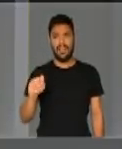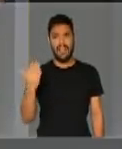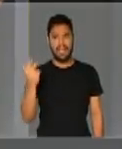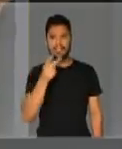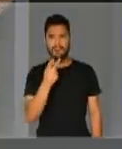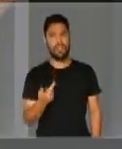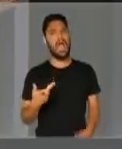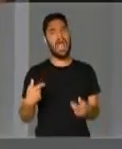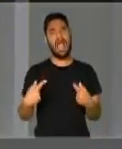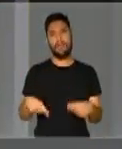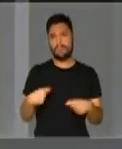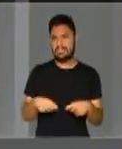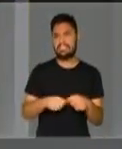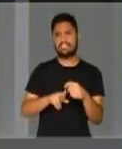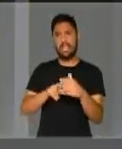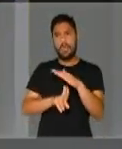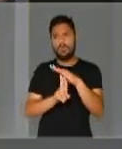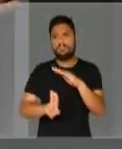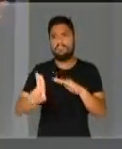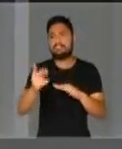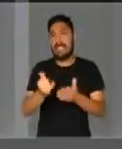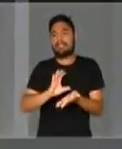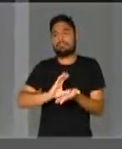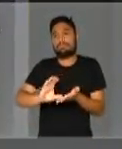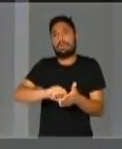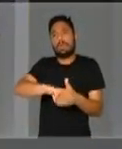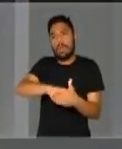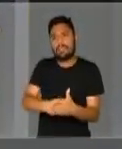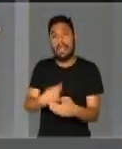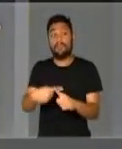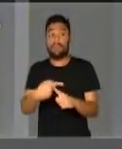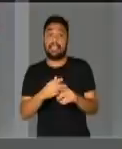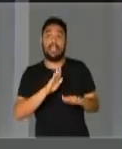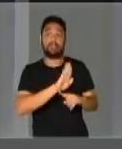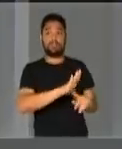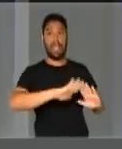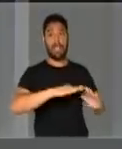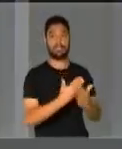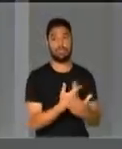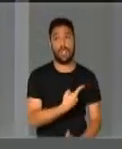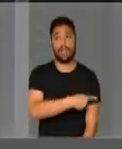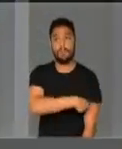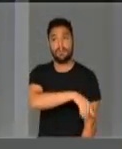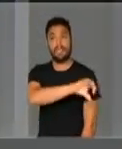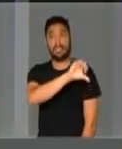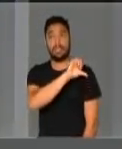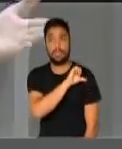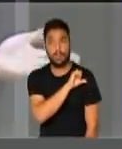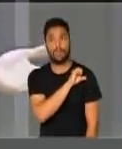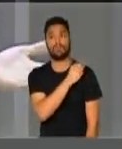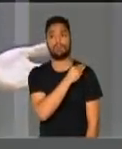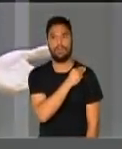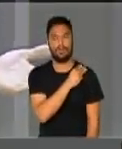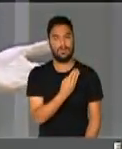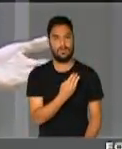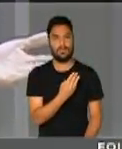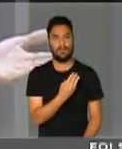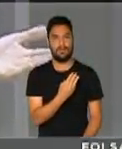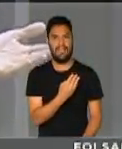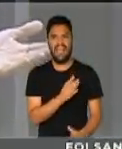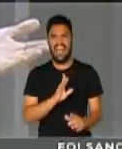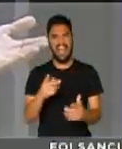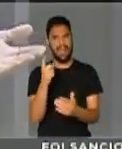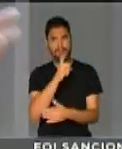que era necessário cortar as universidades por causa da educação básica, que não é verdade. O corte da educação básica é superior a